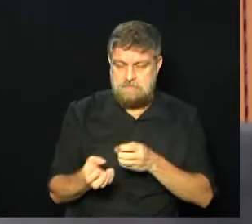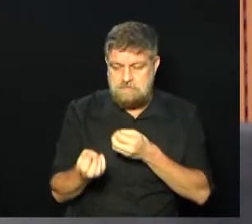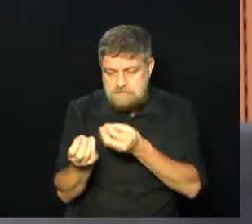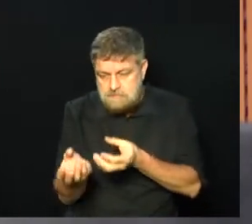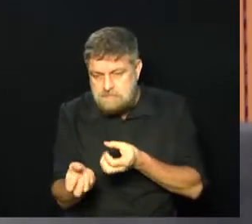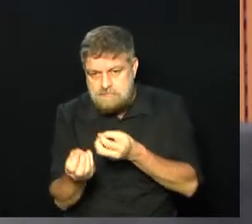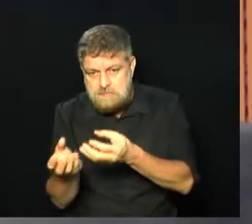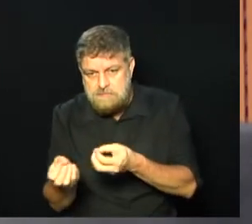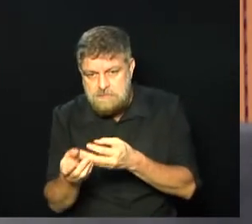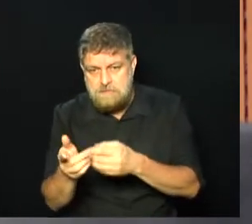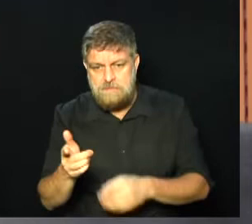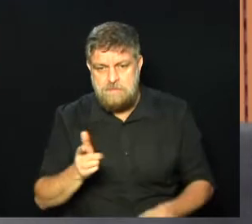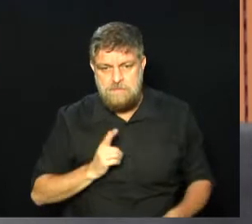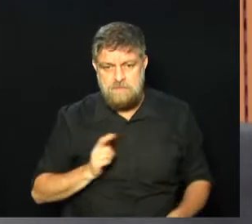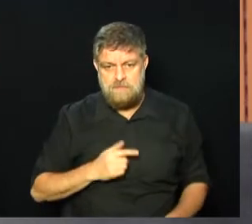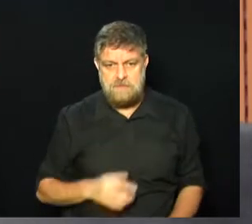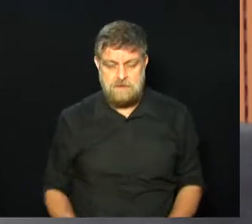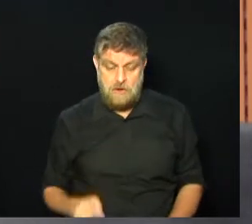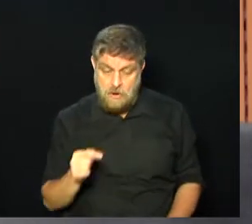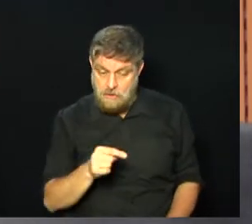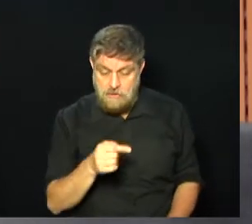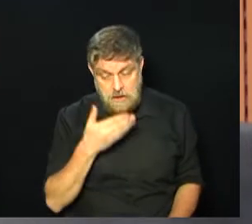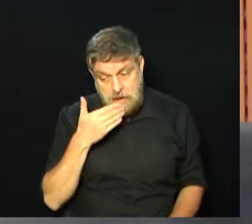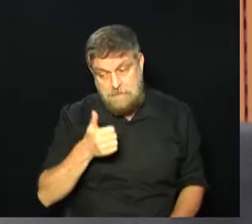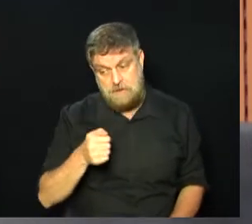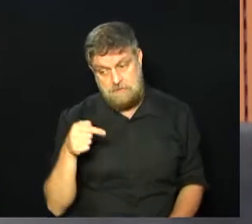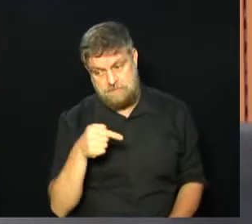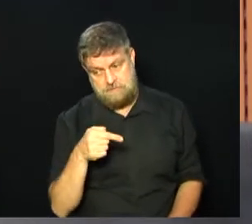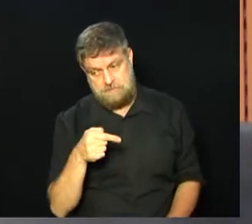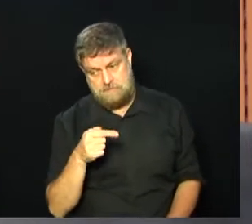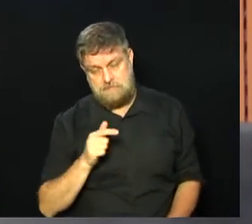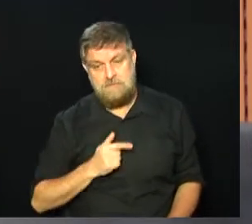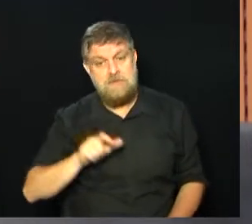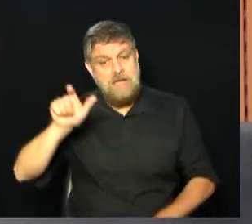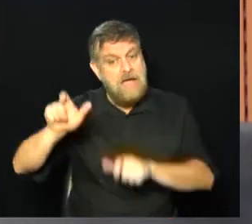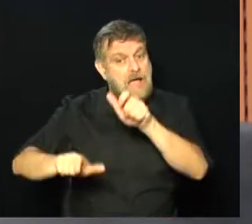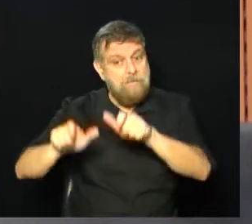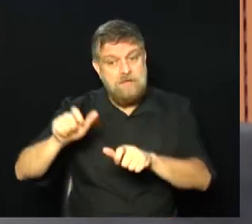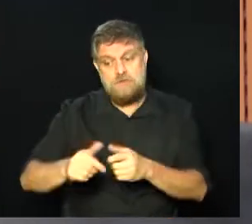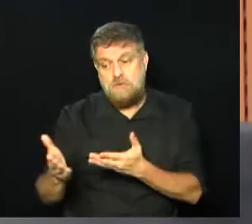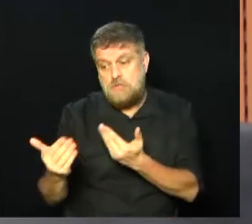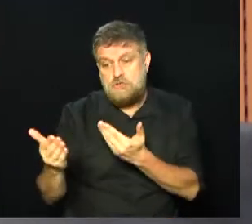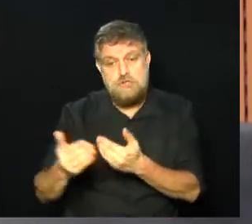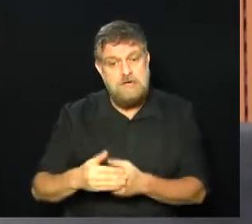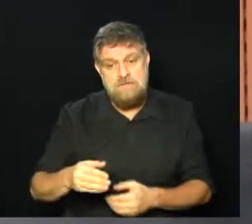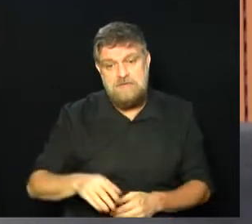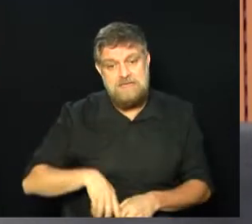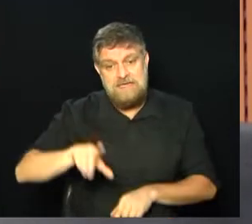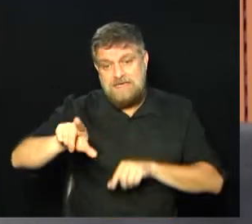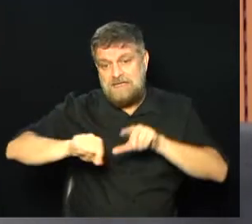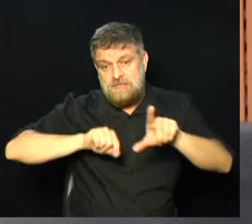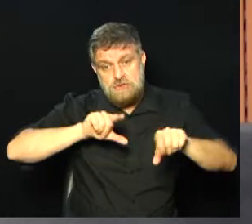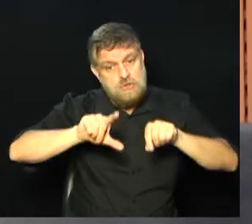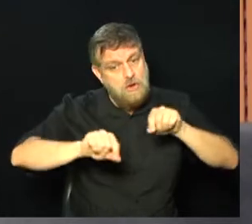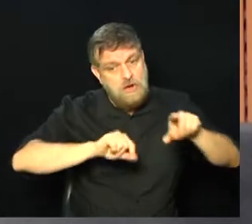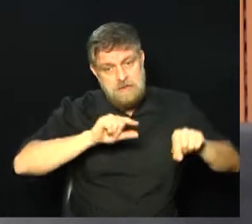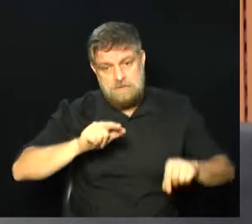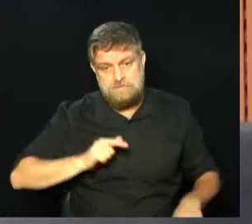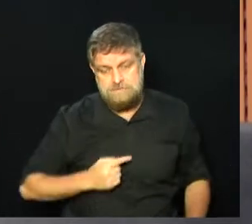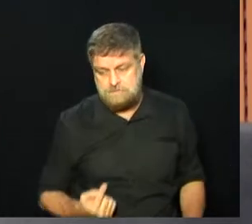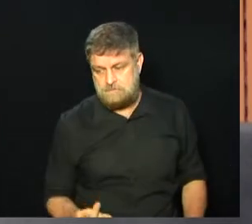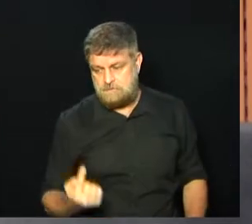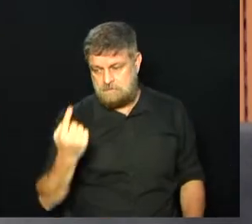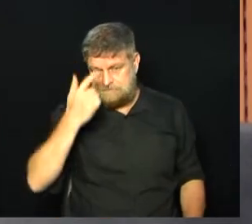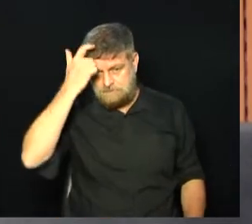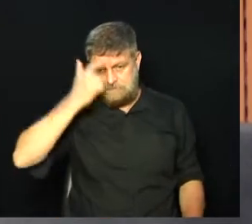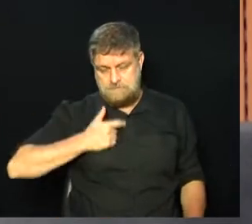indicação é mais tendenciosa para esse lado, mas o paciente pode optar. Já tive vários pacientes jovens que, segundo, na época que eu